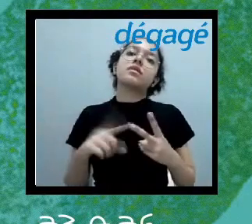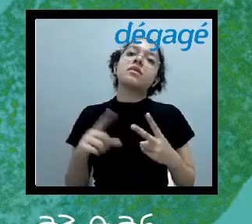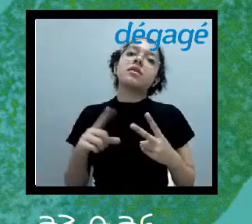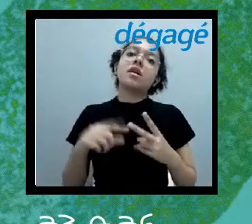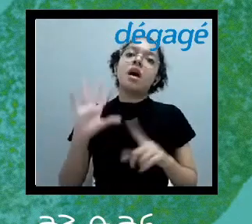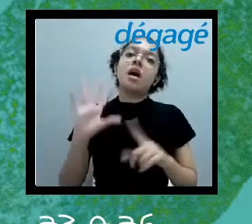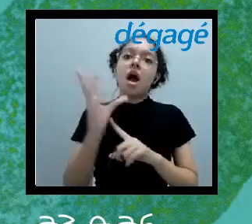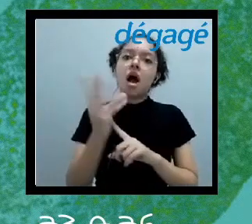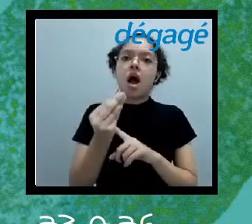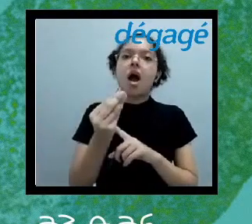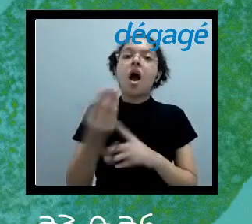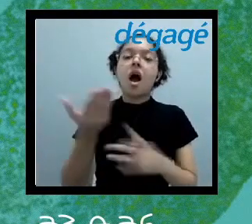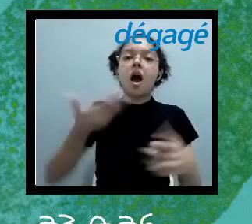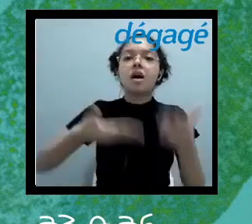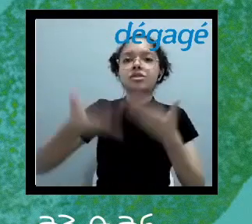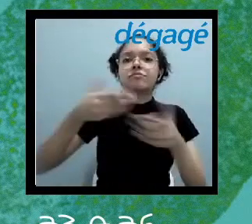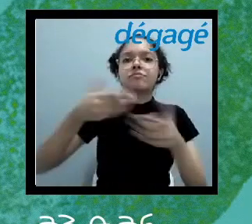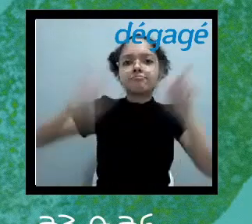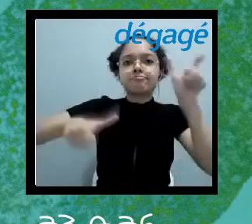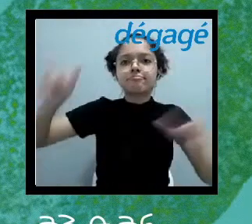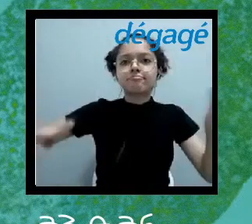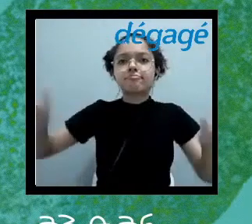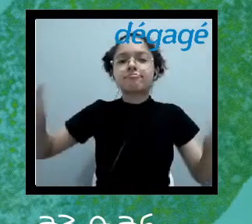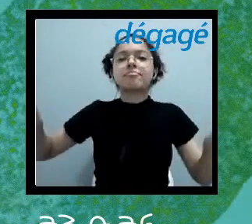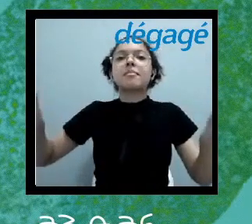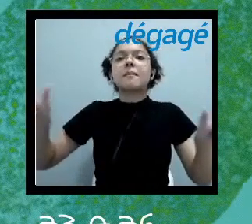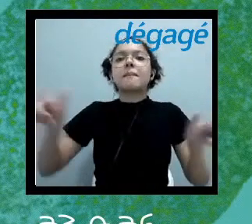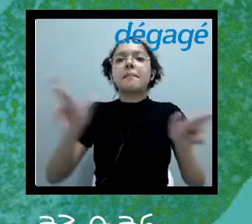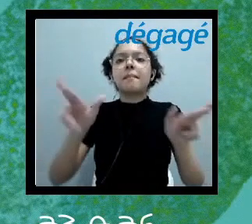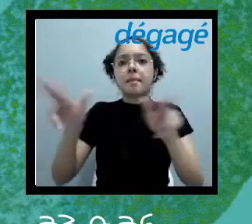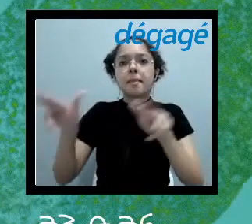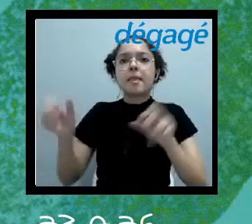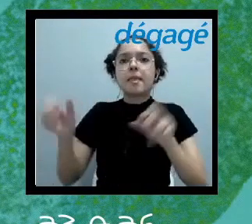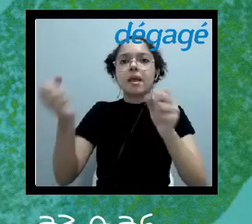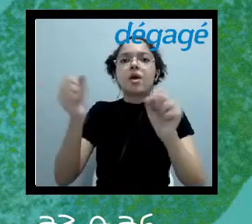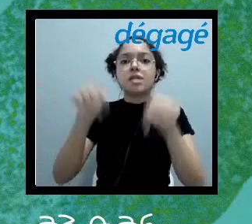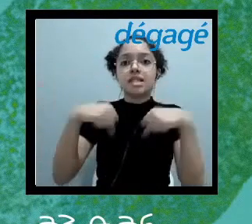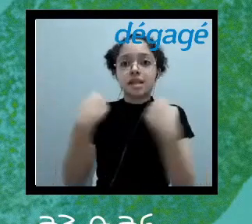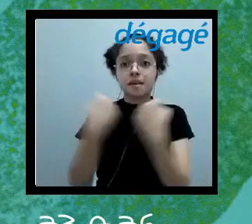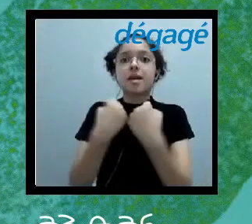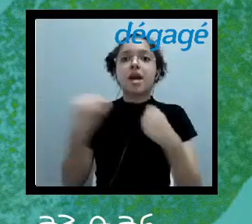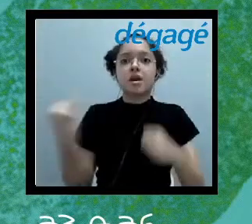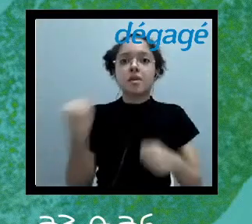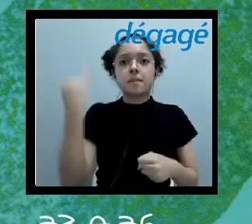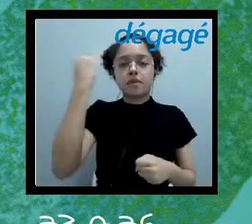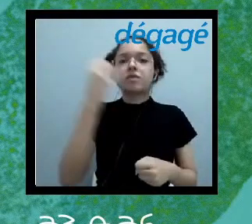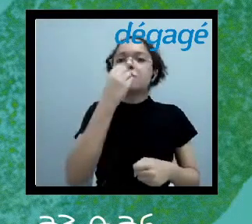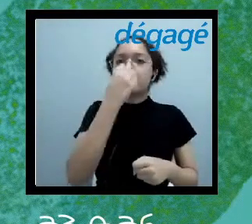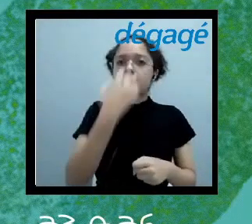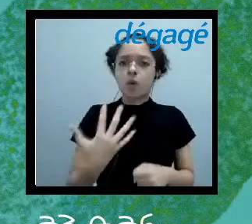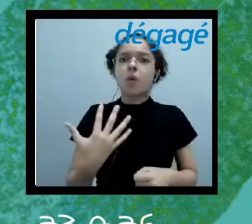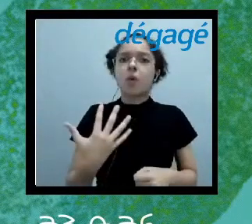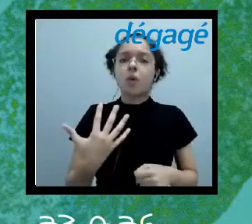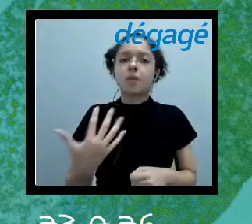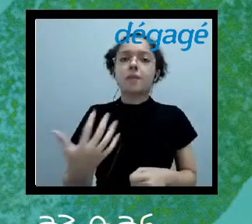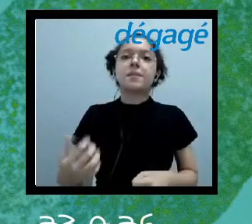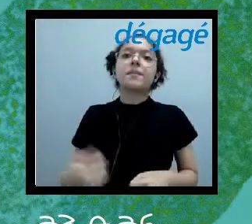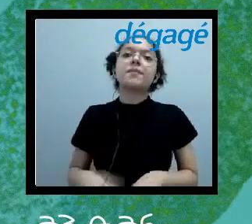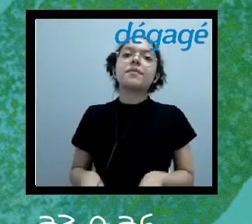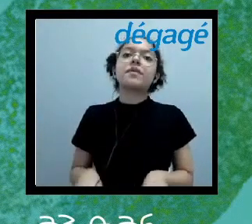pessoas diferentes, e diz que o seminário está muito bom, parabéns, é bom ter esse retorno, né? E a Rosa fez